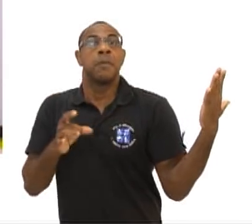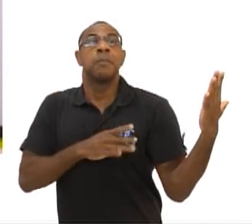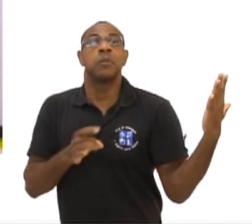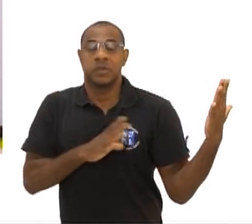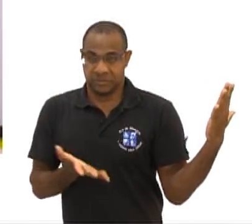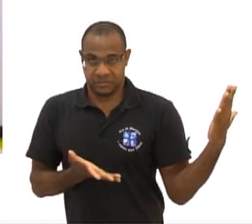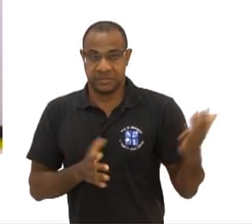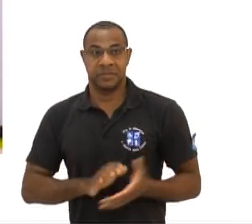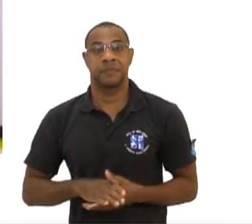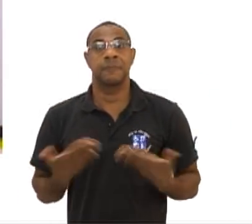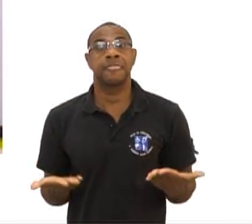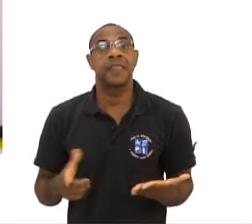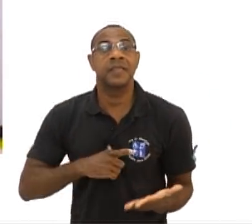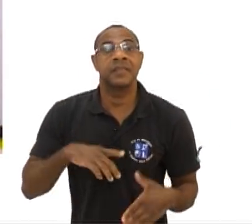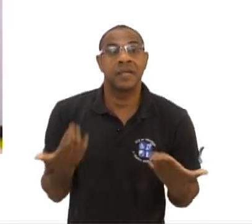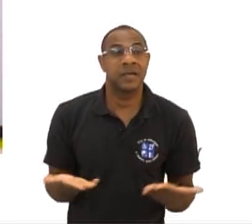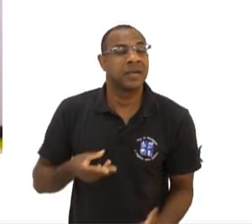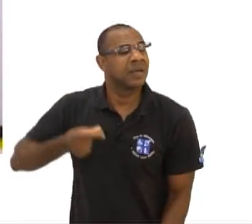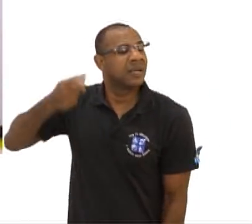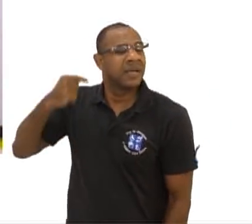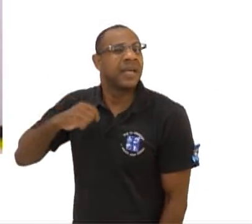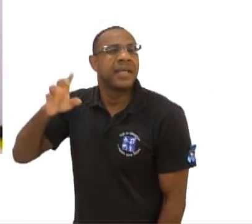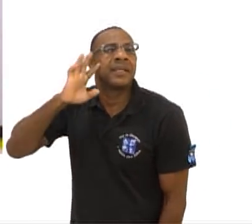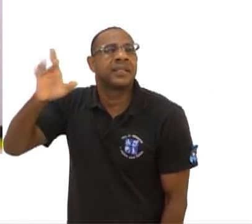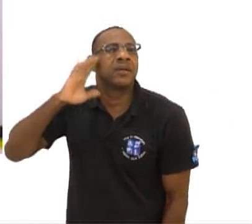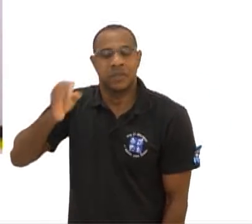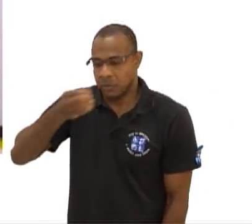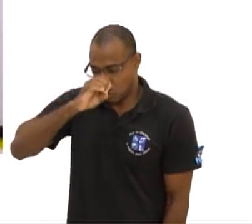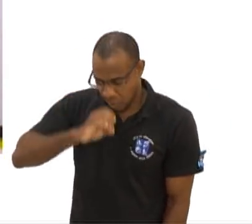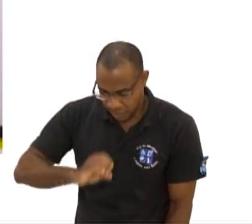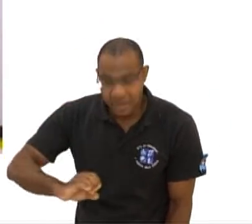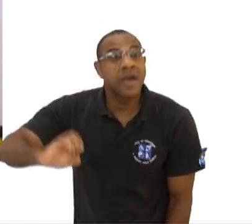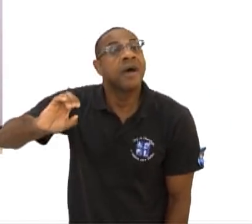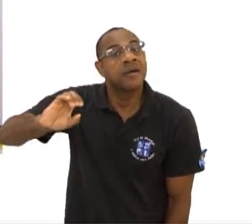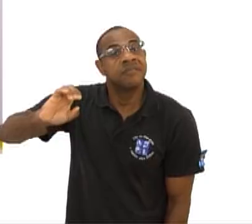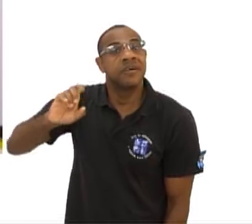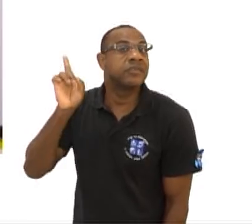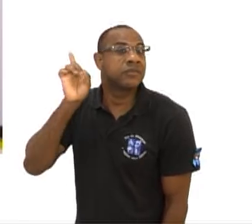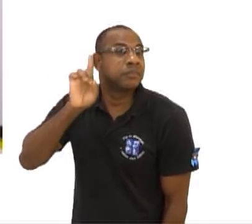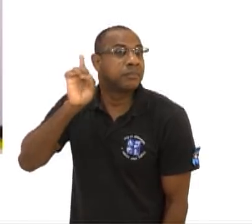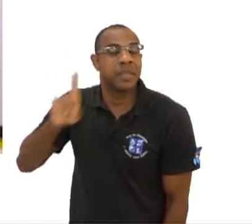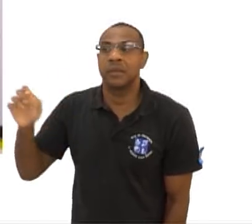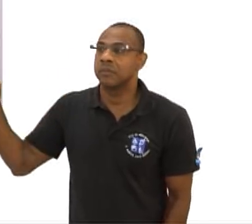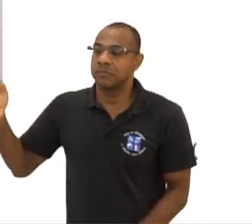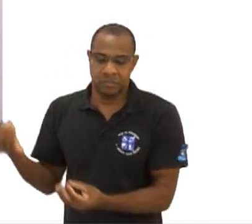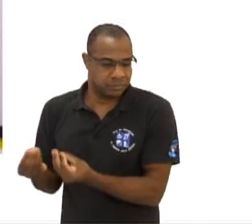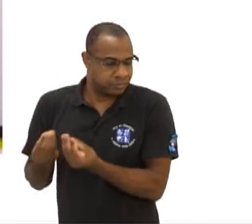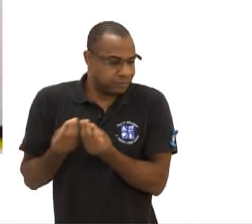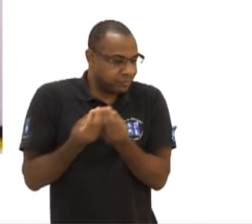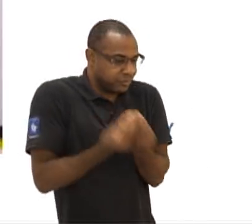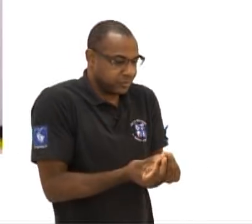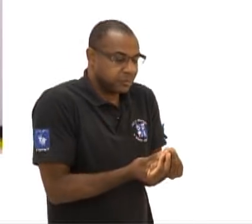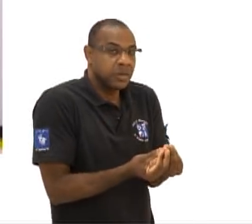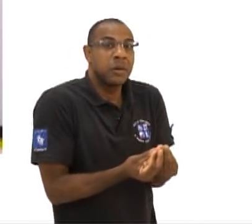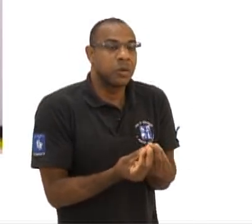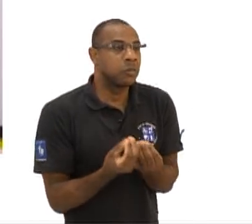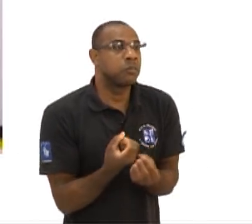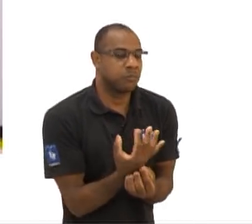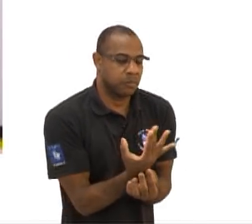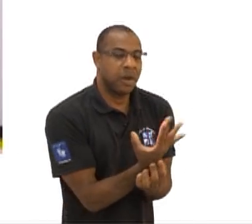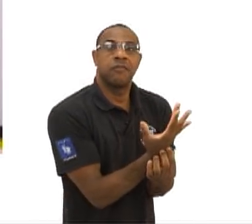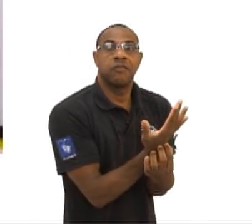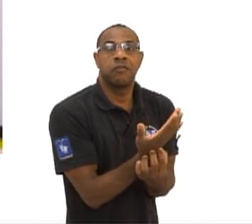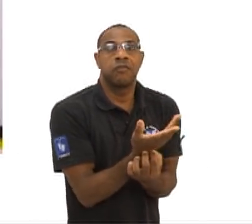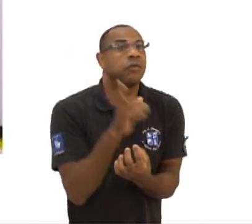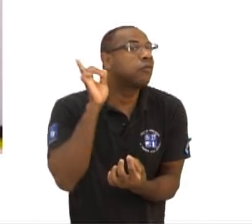pela vaidade. Uma vez, ela sonhou que um elefante branco veio voando até ela e lhe entregou uma flor de lótus lilás. Ela